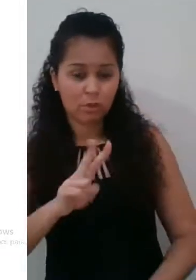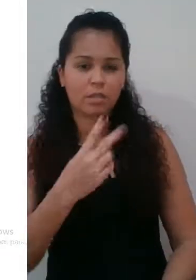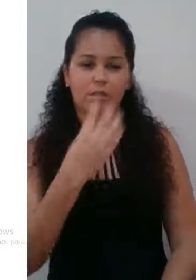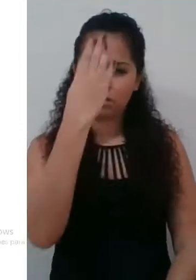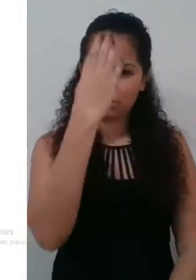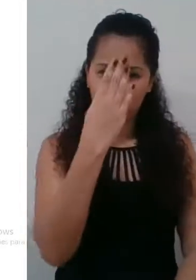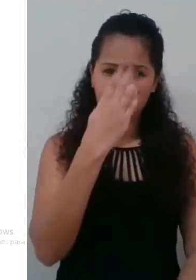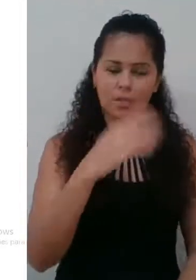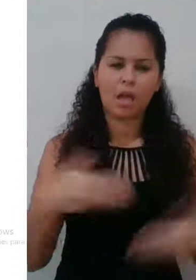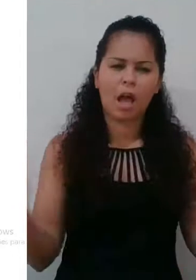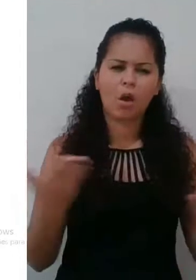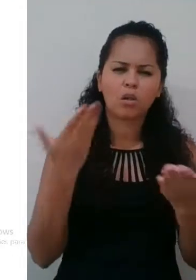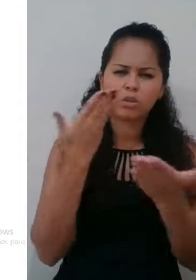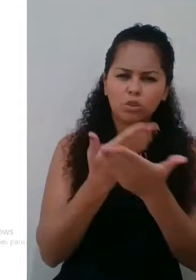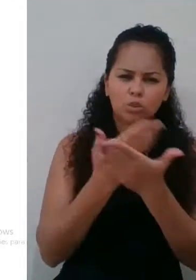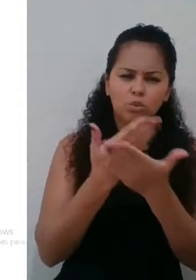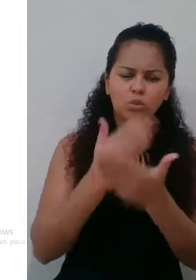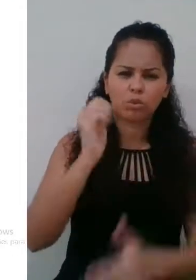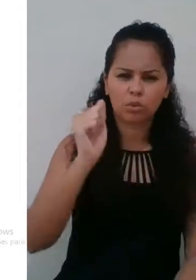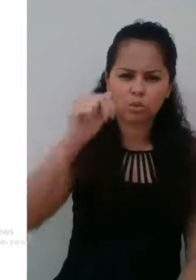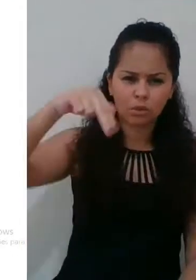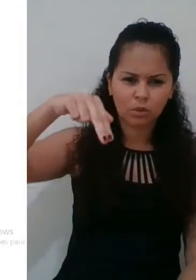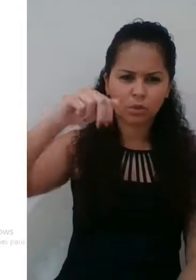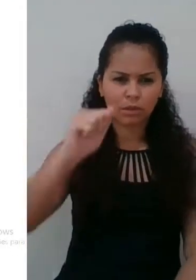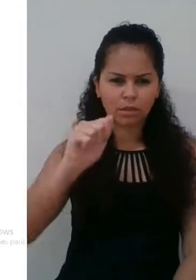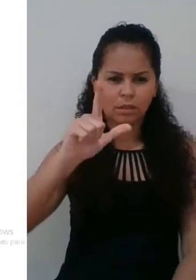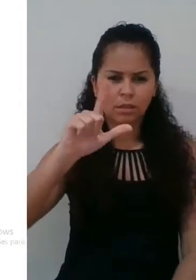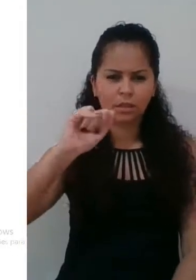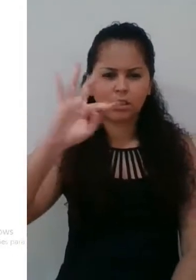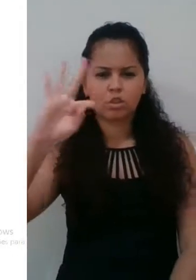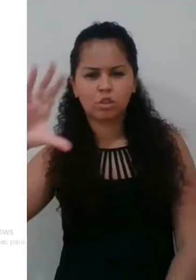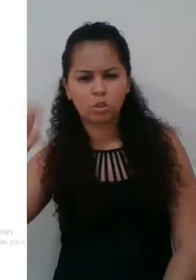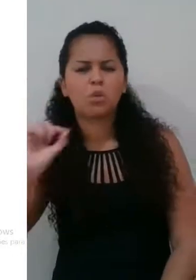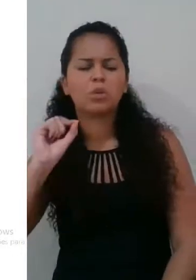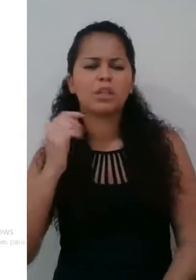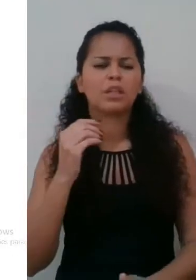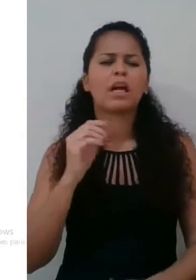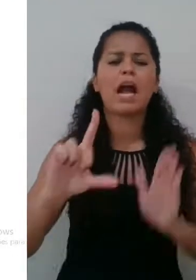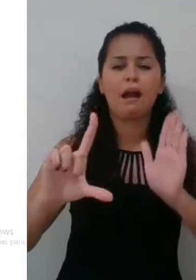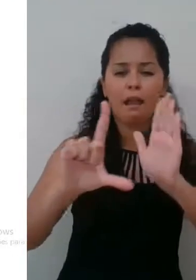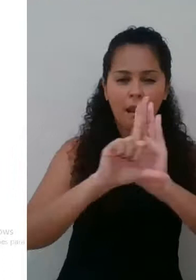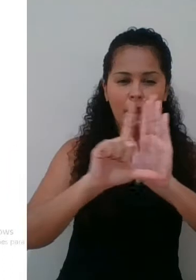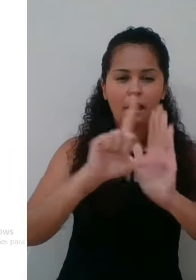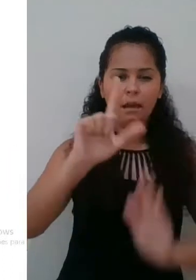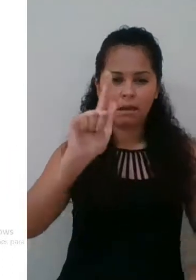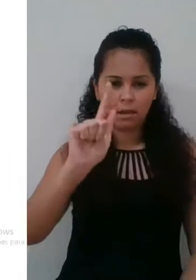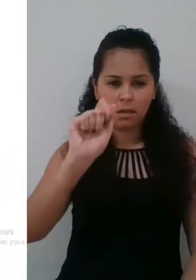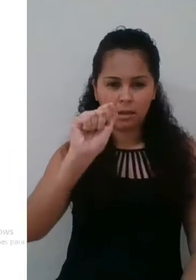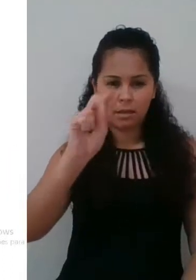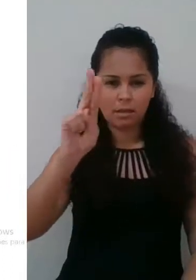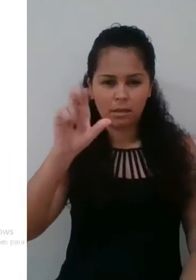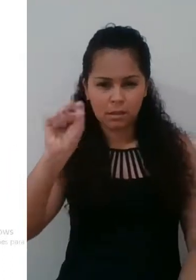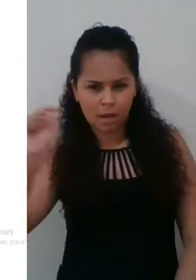analítico disso daí. A gente usa a chamada lei de Gauss. Então, a lei de Gauss é 1 sobre F igual a 1